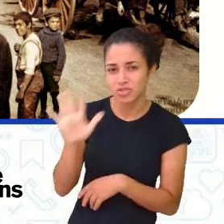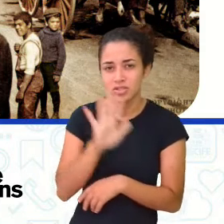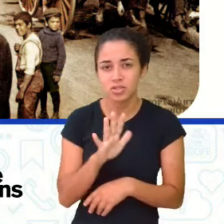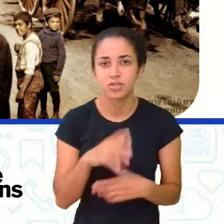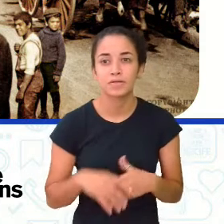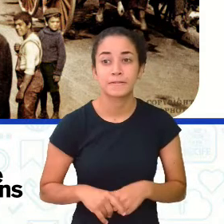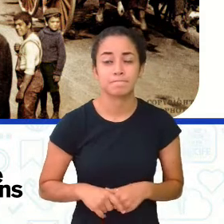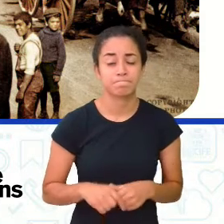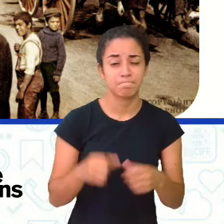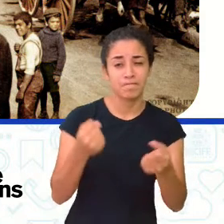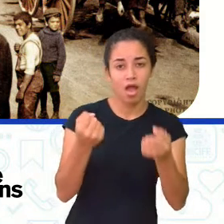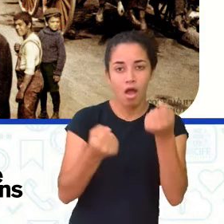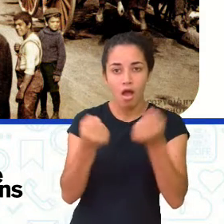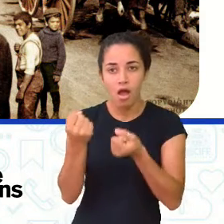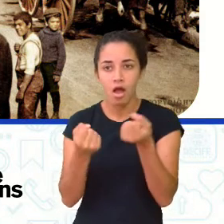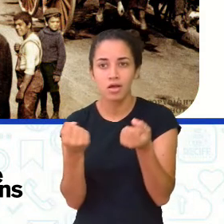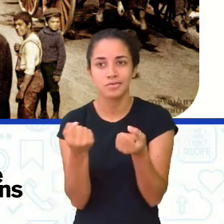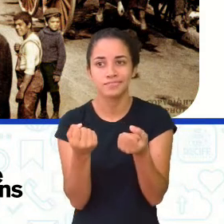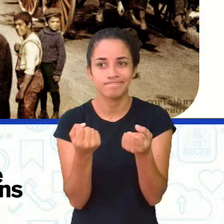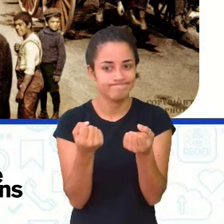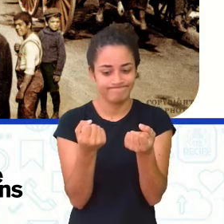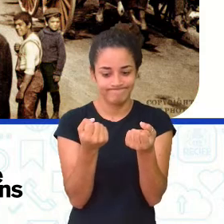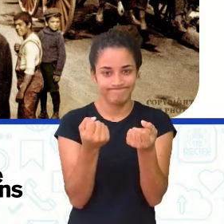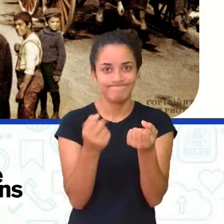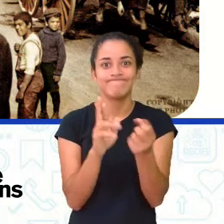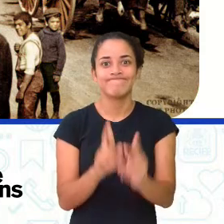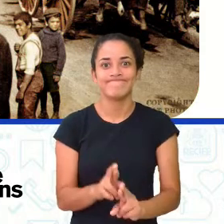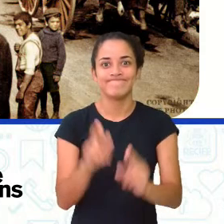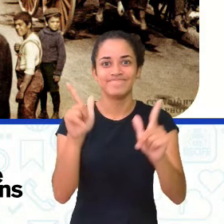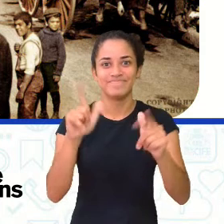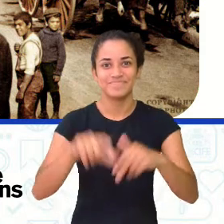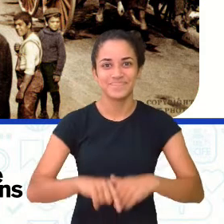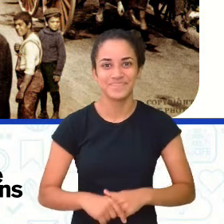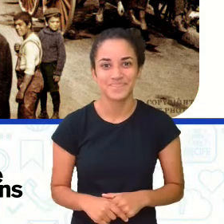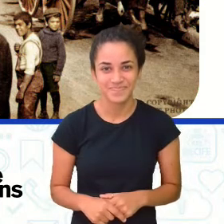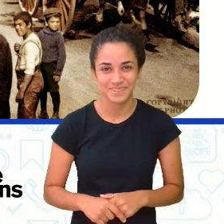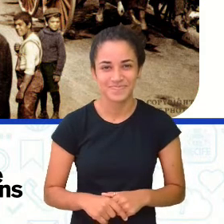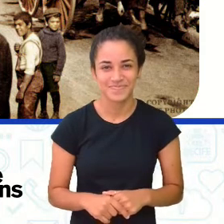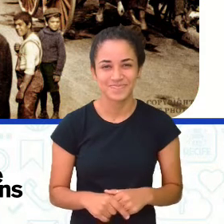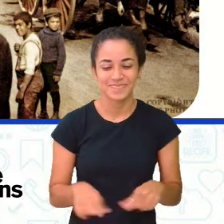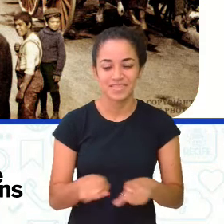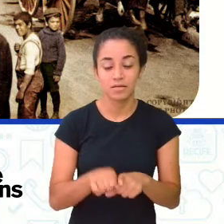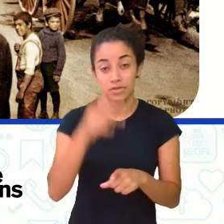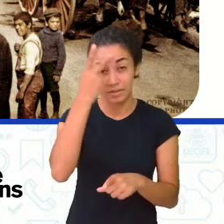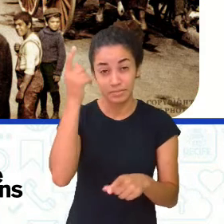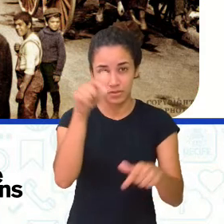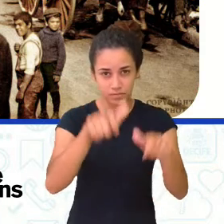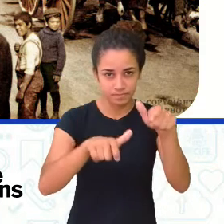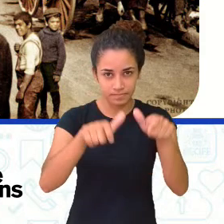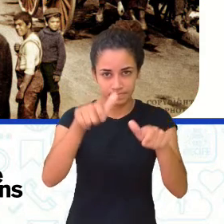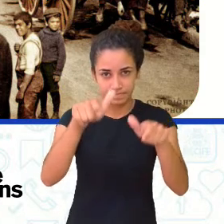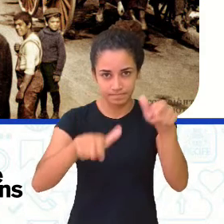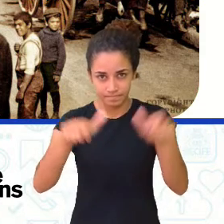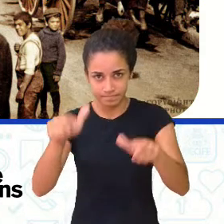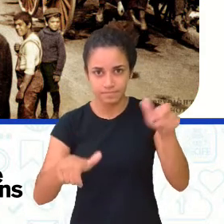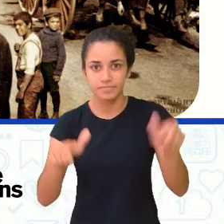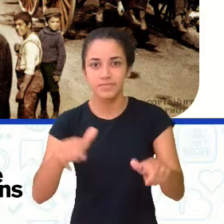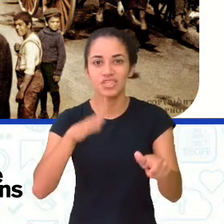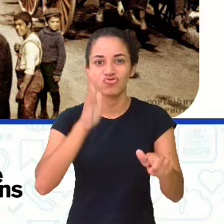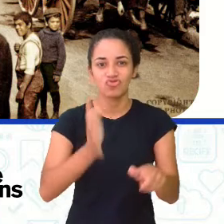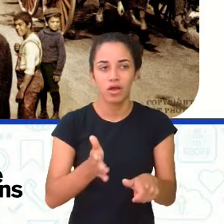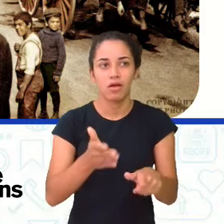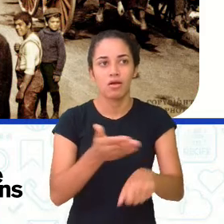os veículos eles são diferentes, mas como a população já tinha um